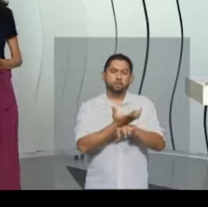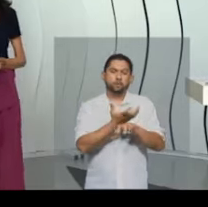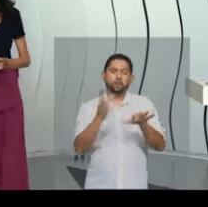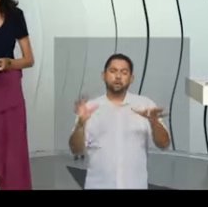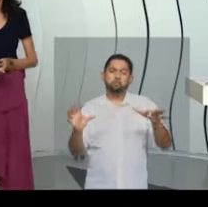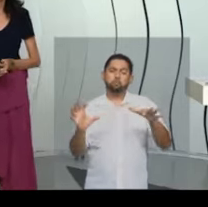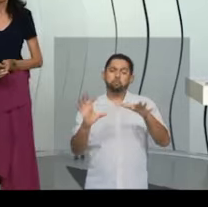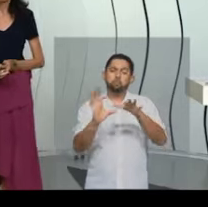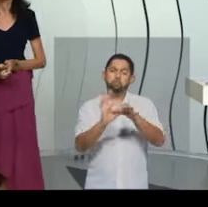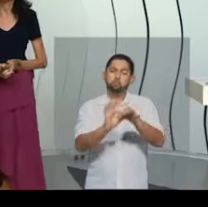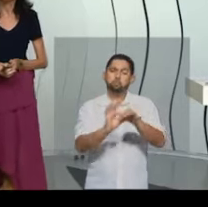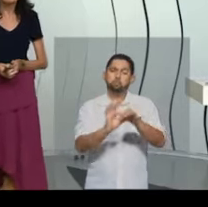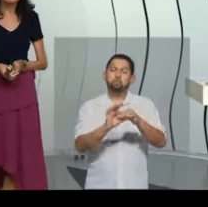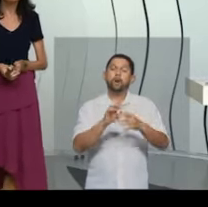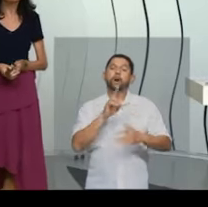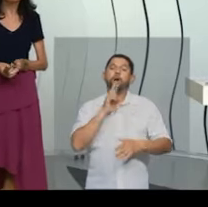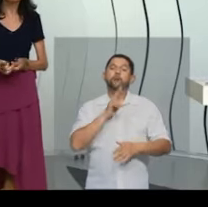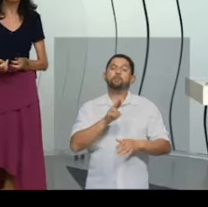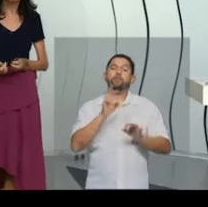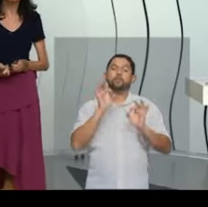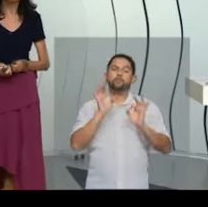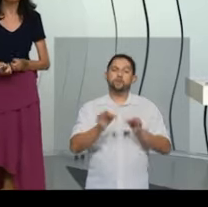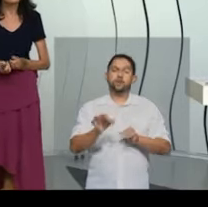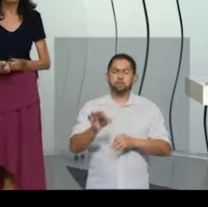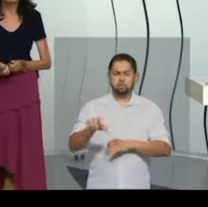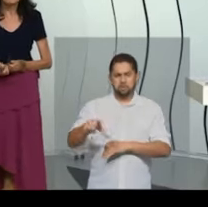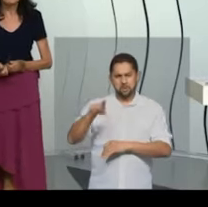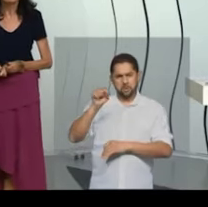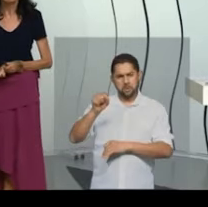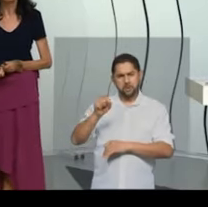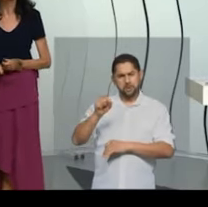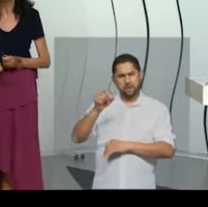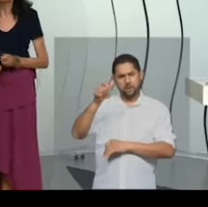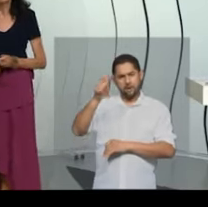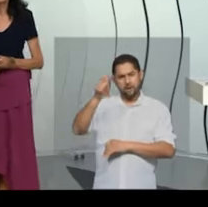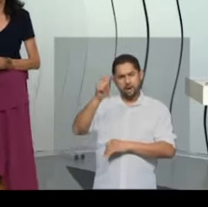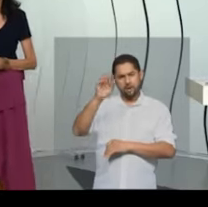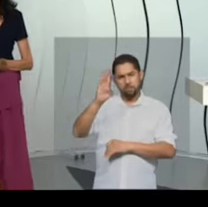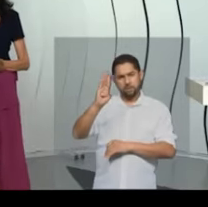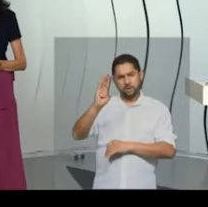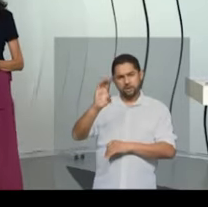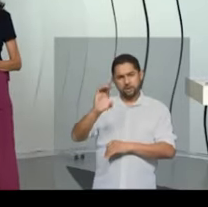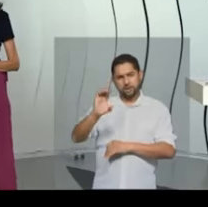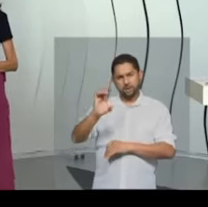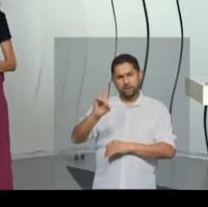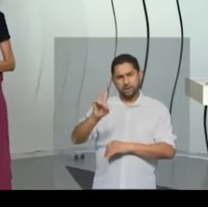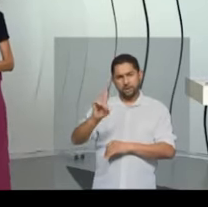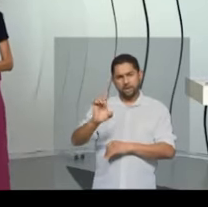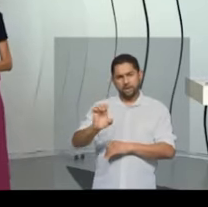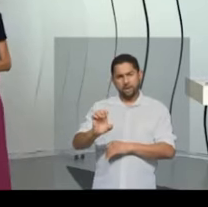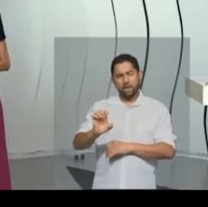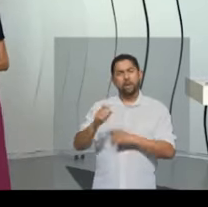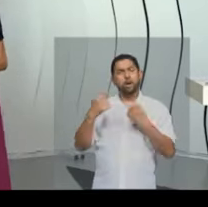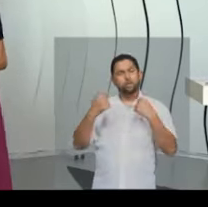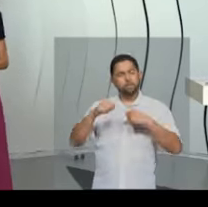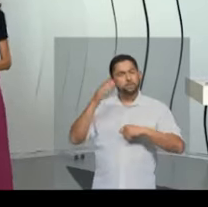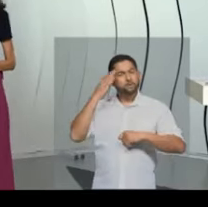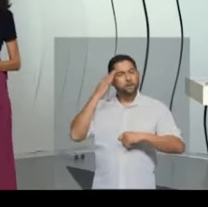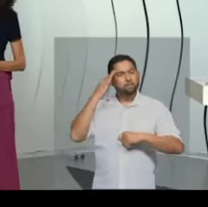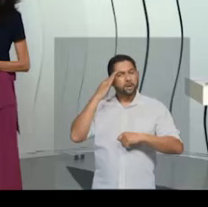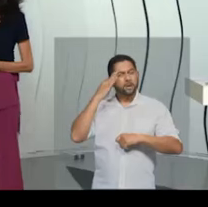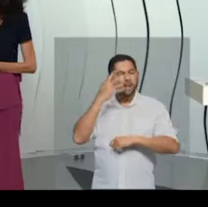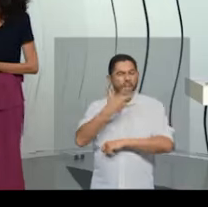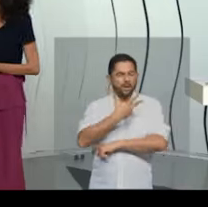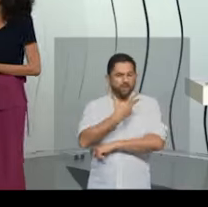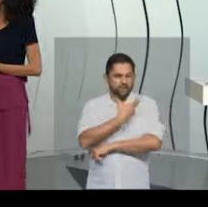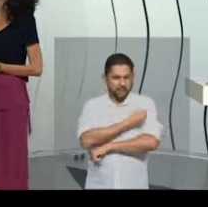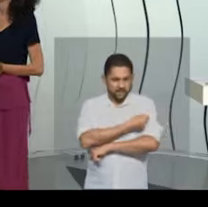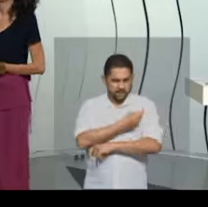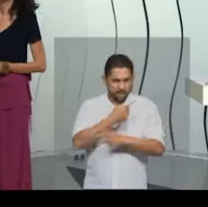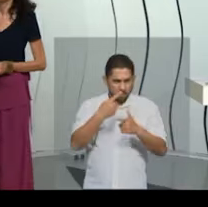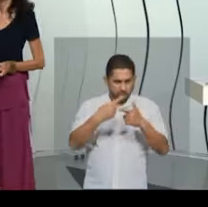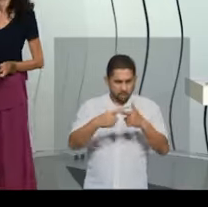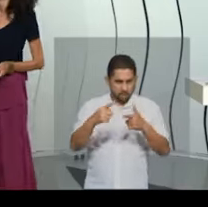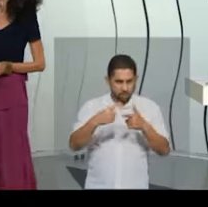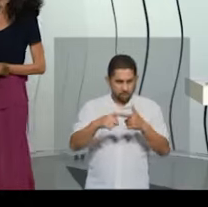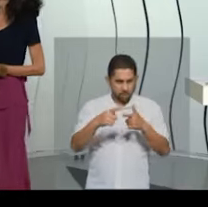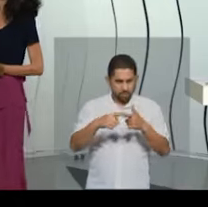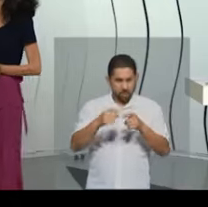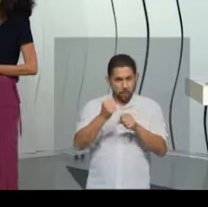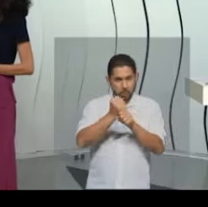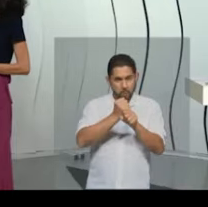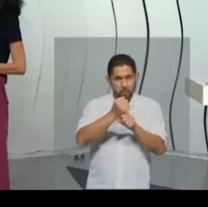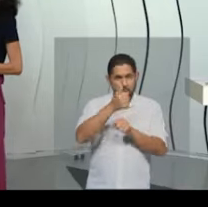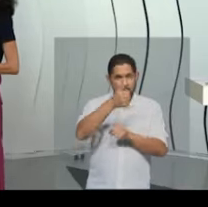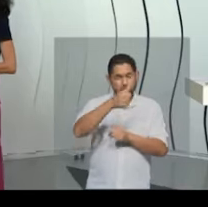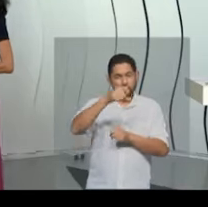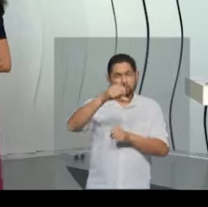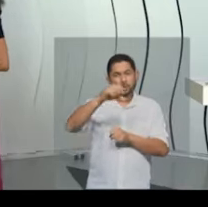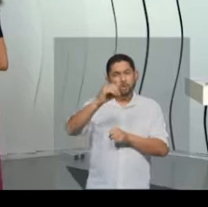Para responder corretamente, você precisa saber o que foi a revolta da vacina. Vou explicar por quê.